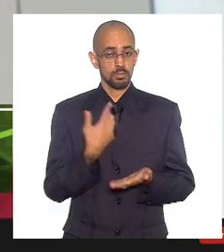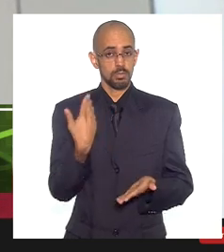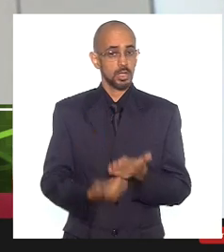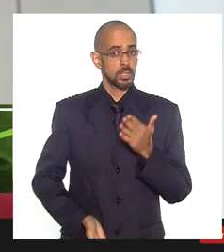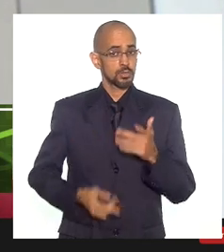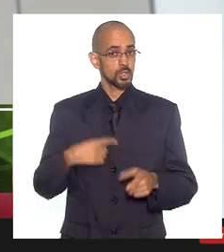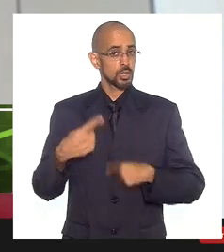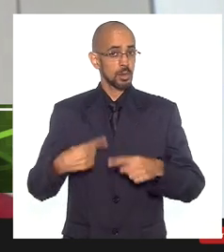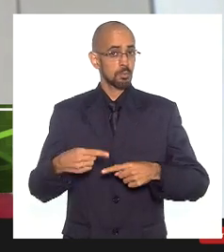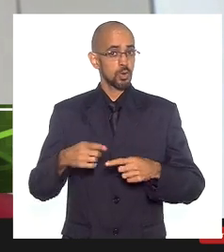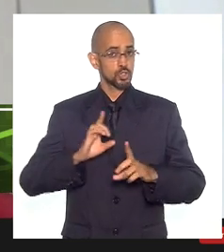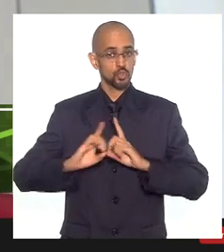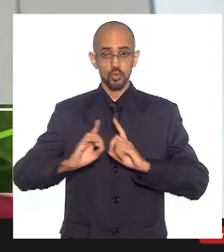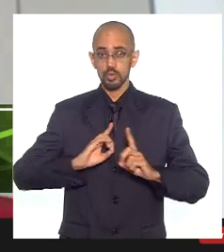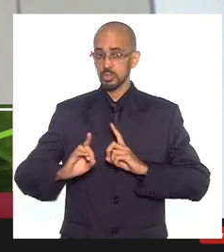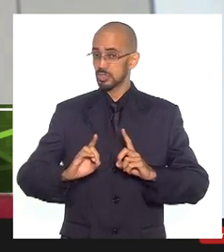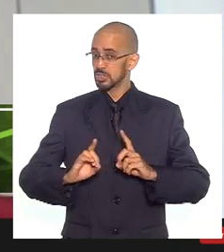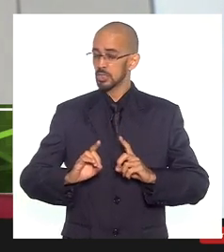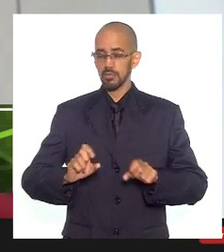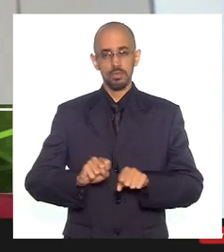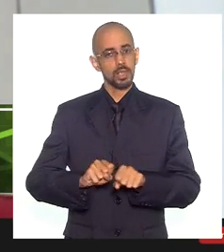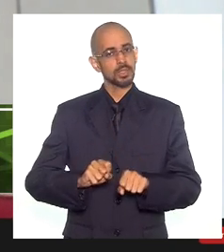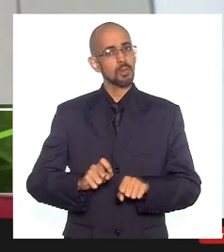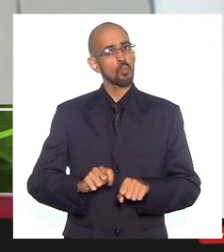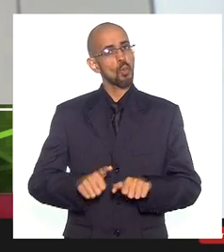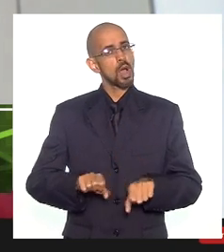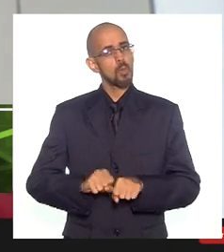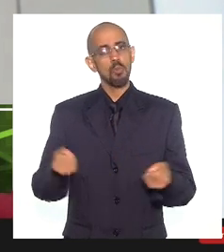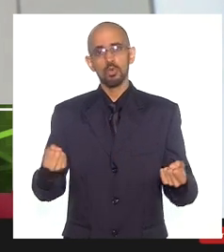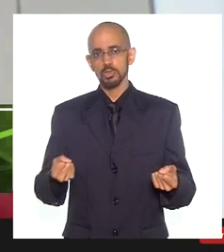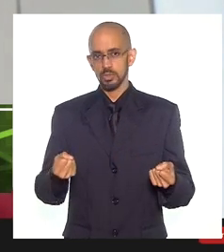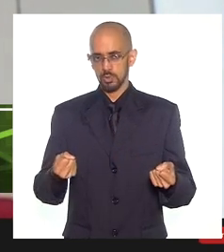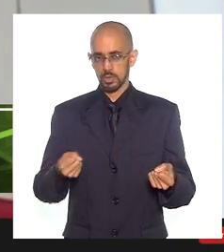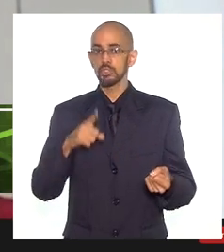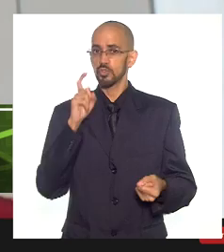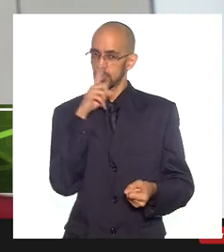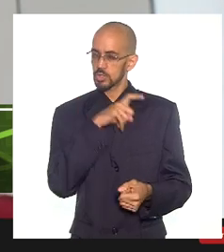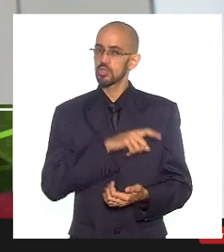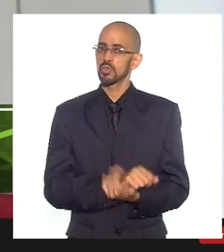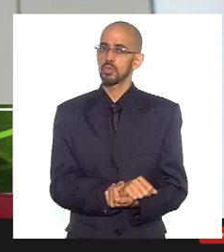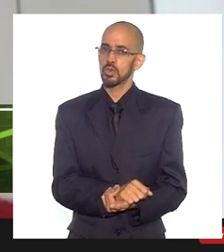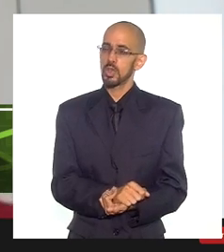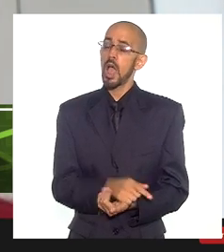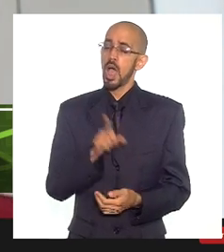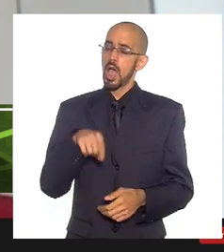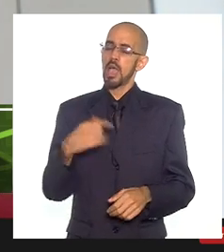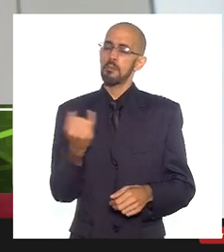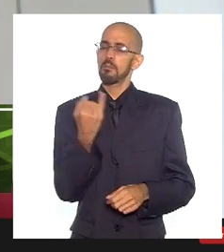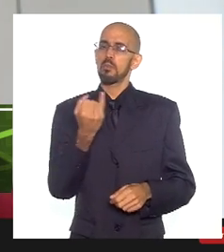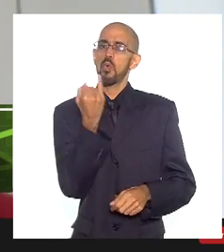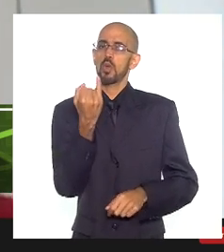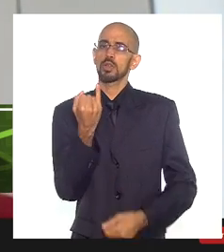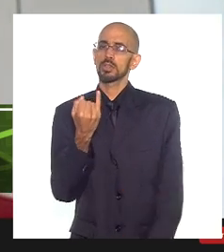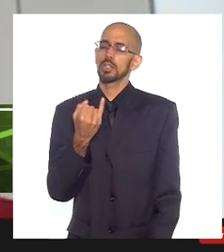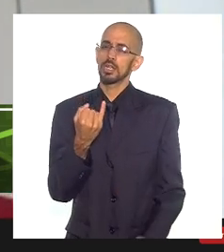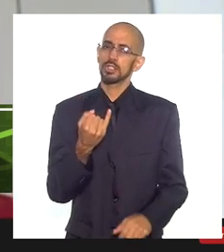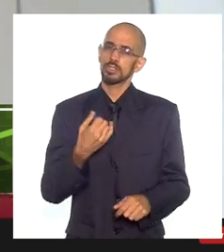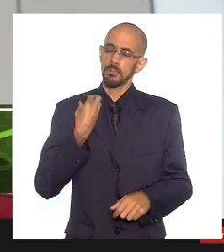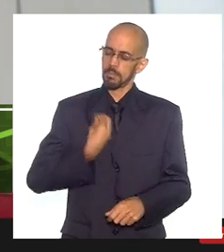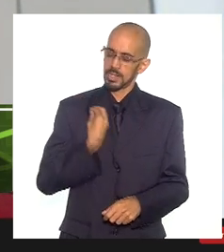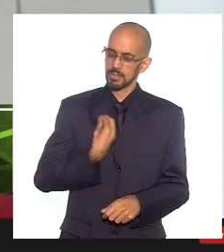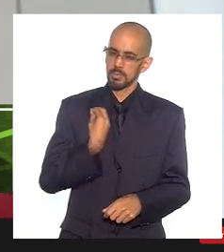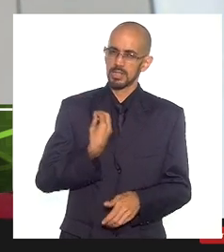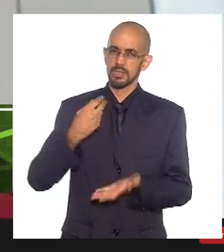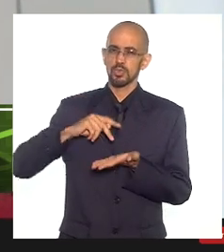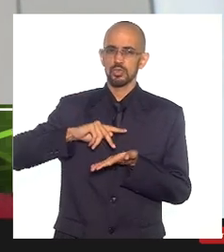negociar o que não foi colocado na mesa, vai ser muito mais difícil. Então, é importante participação do movimento sindical,